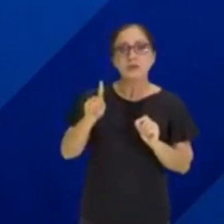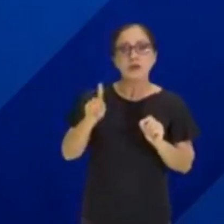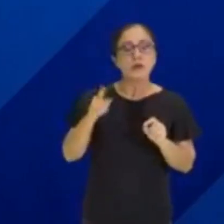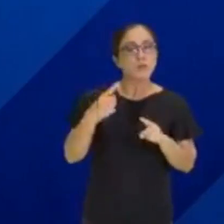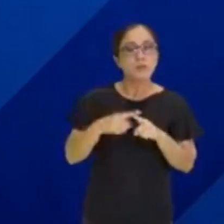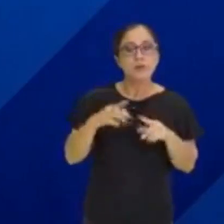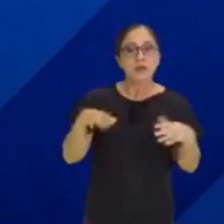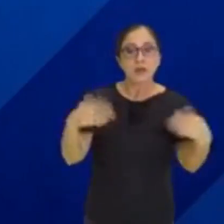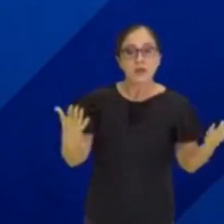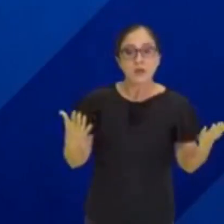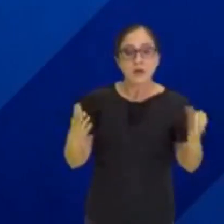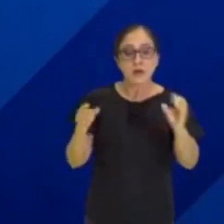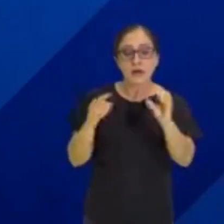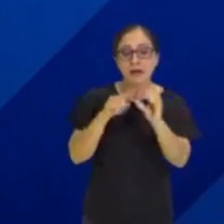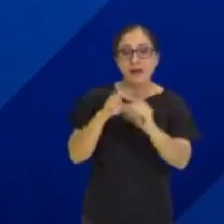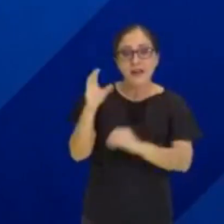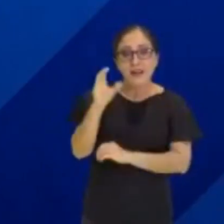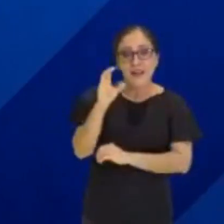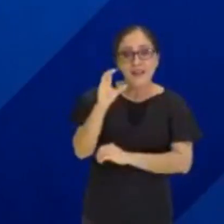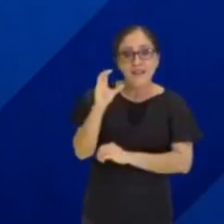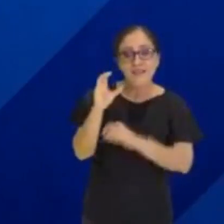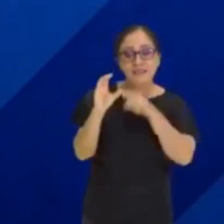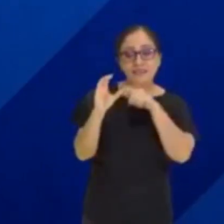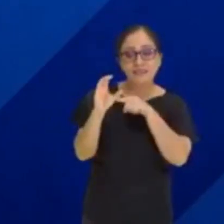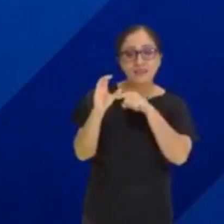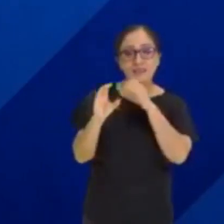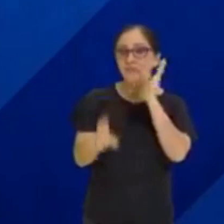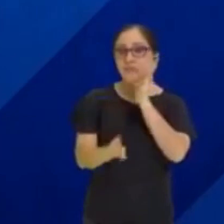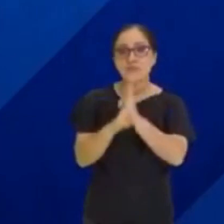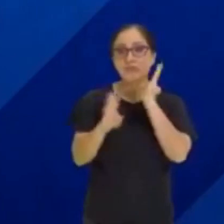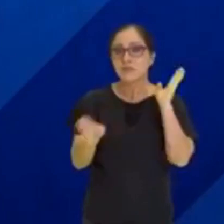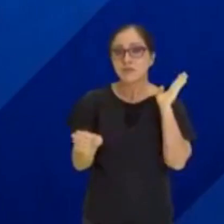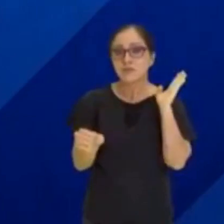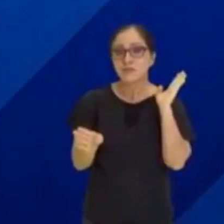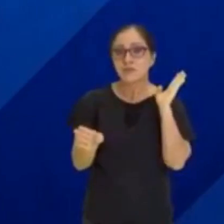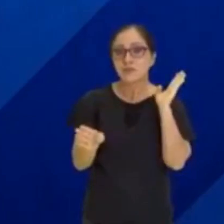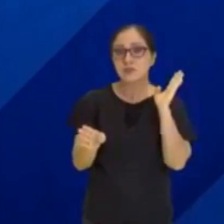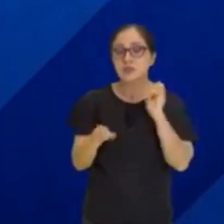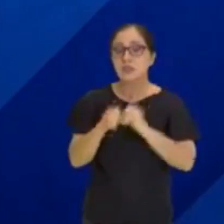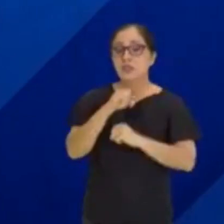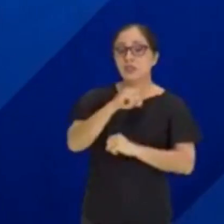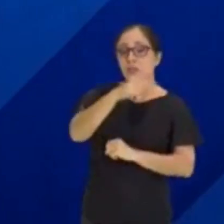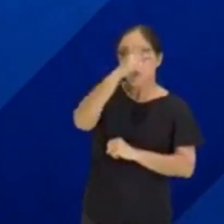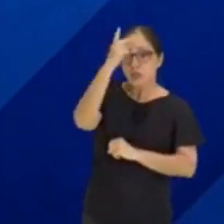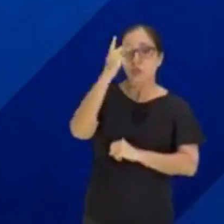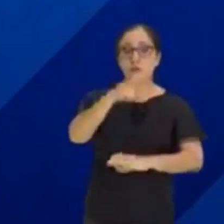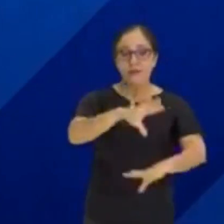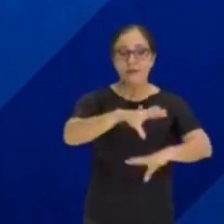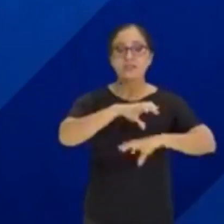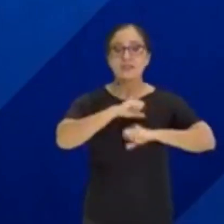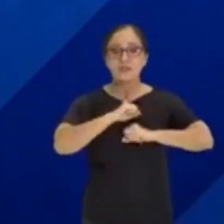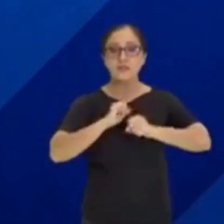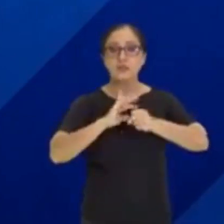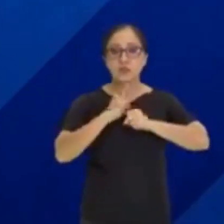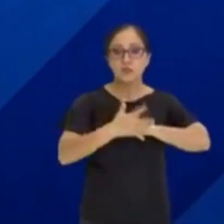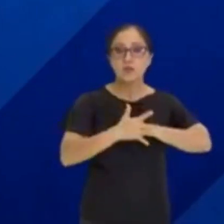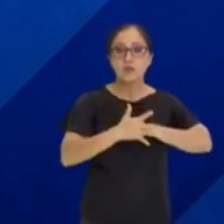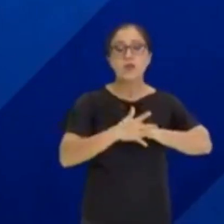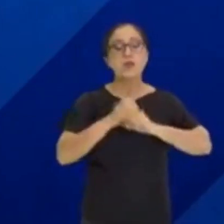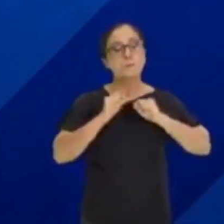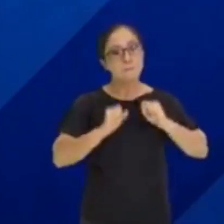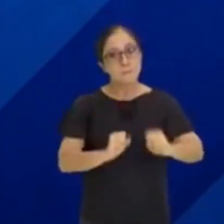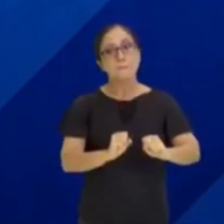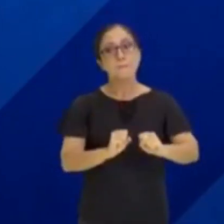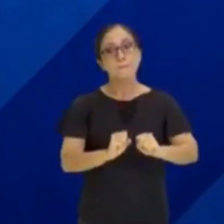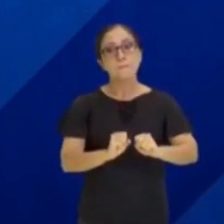a ciência não chegou a um consenso se quem já foi infectado por Covid, se pode ou não